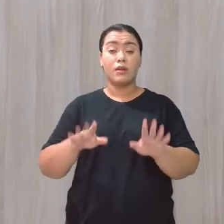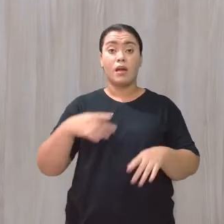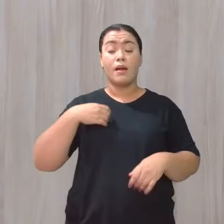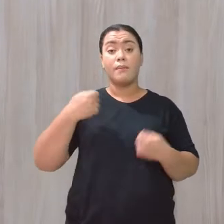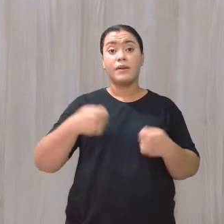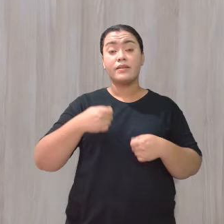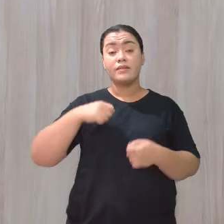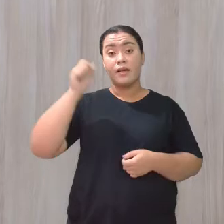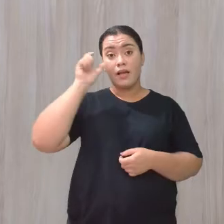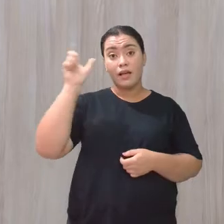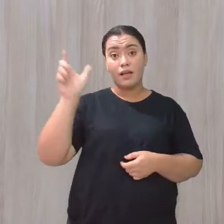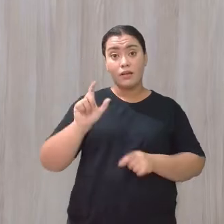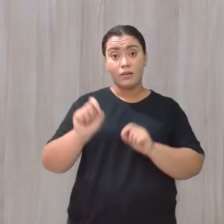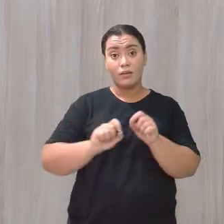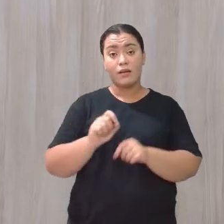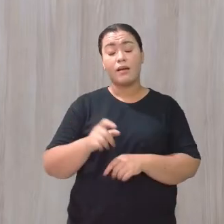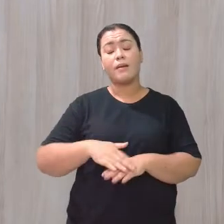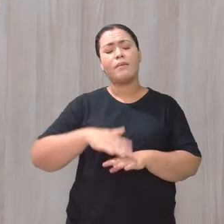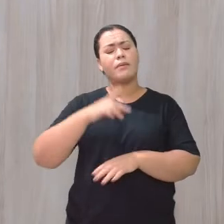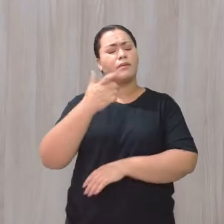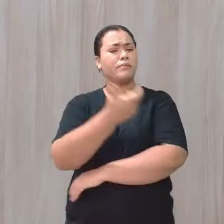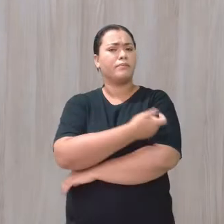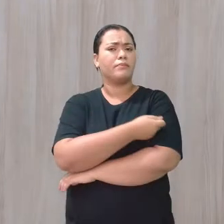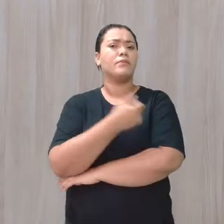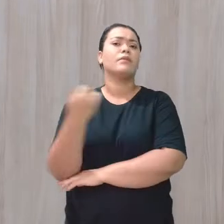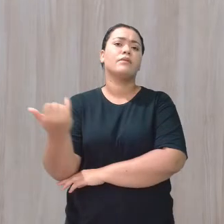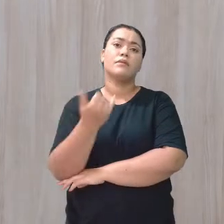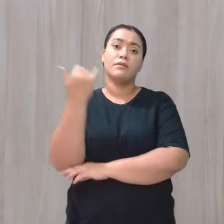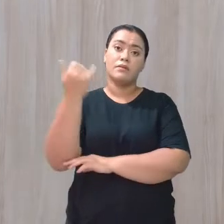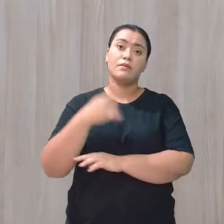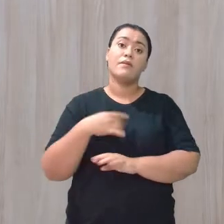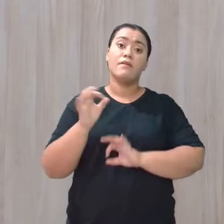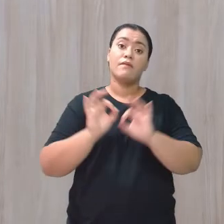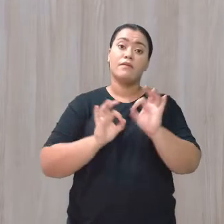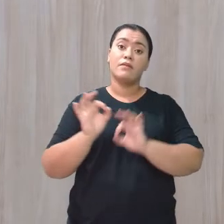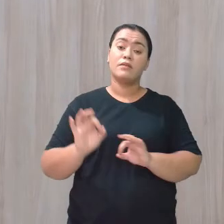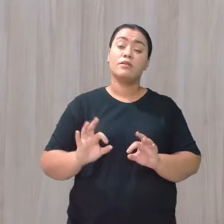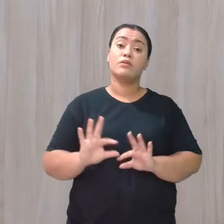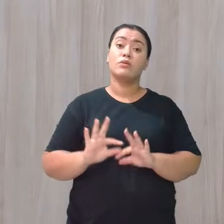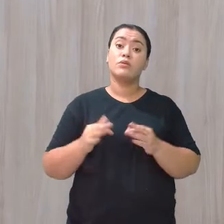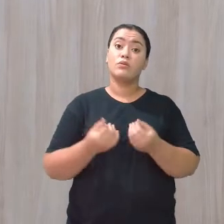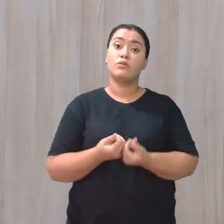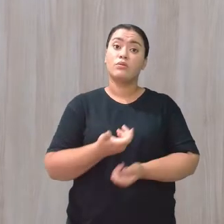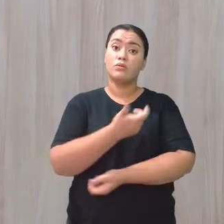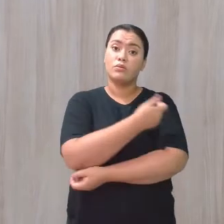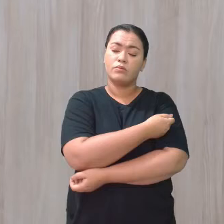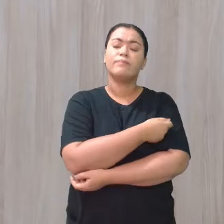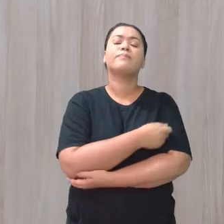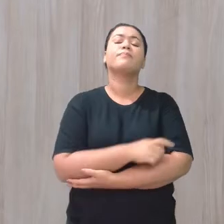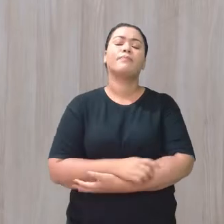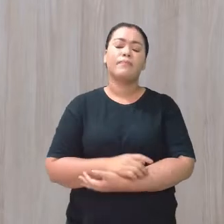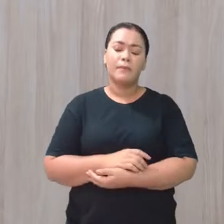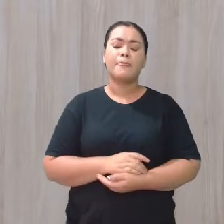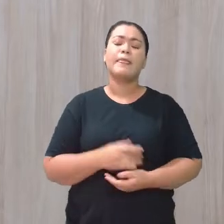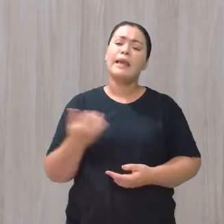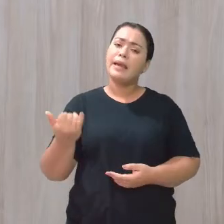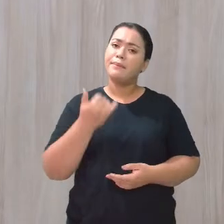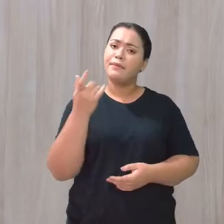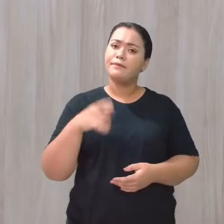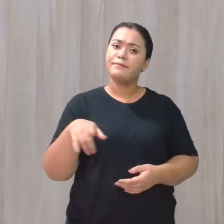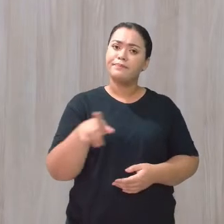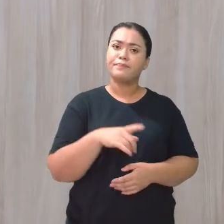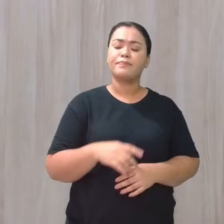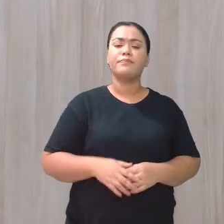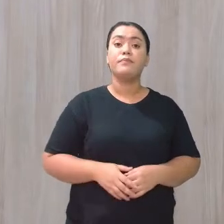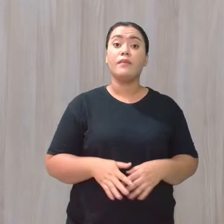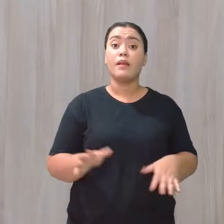o mais importante, a vacina. Completar o esquema vacinal é muito importante para você ficar já imunizado,